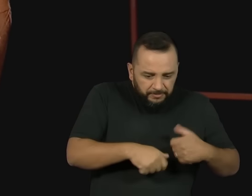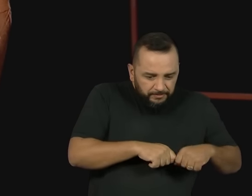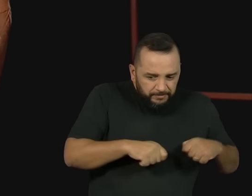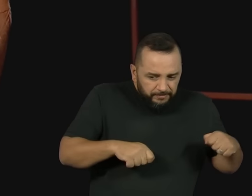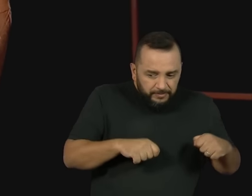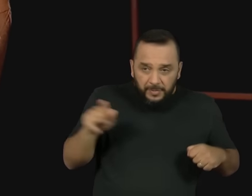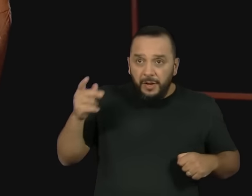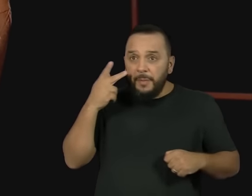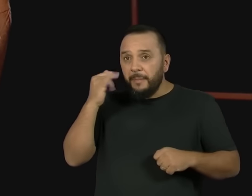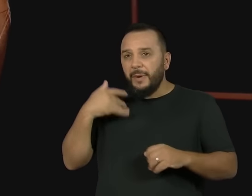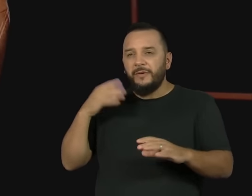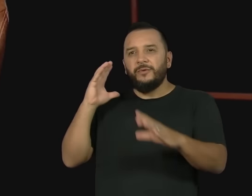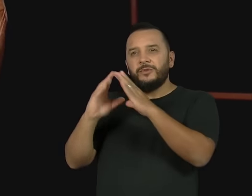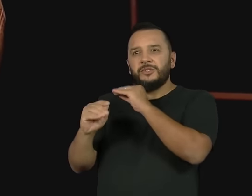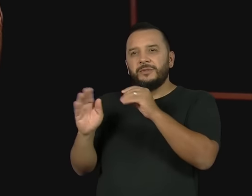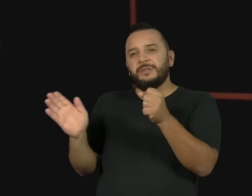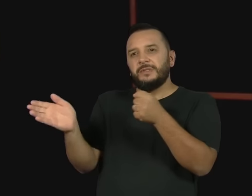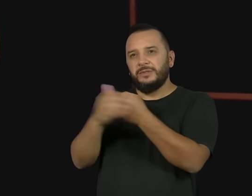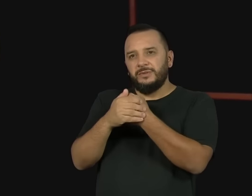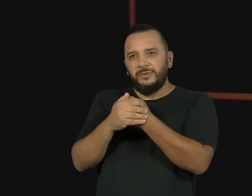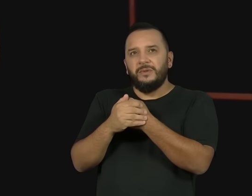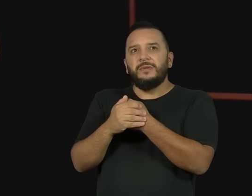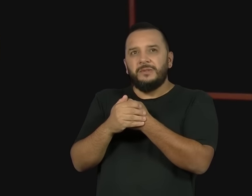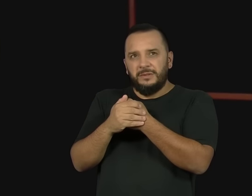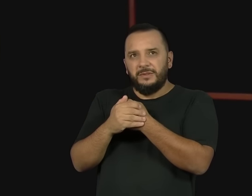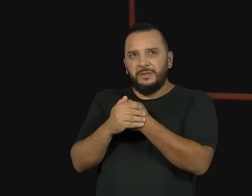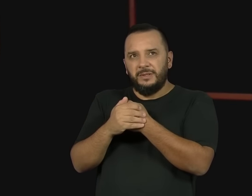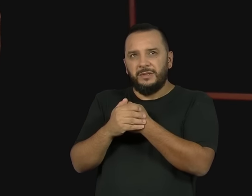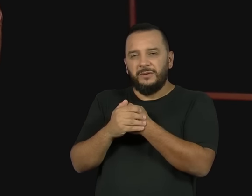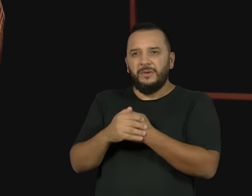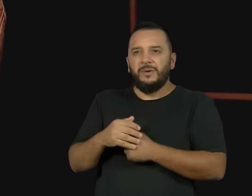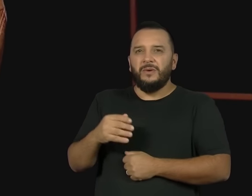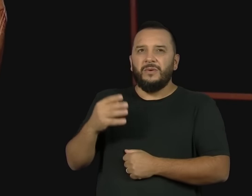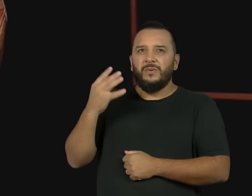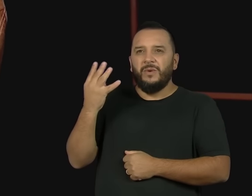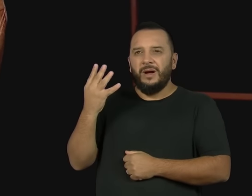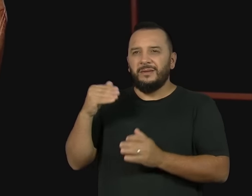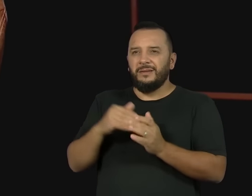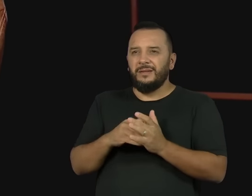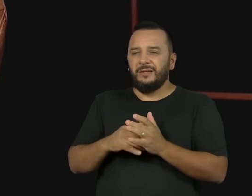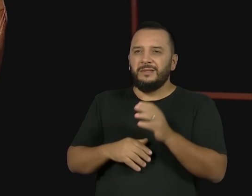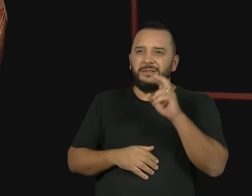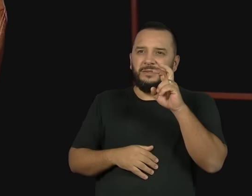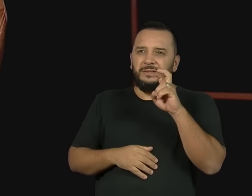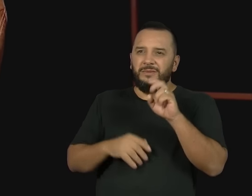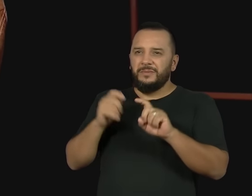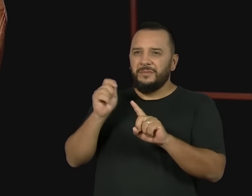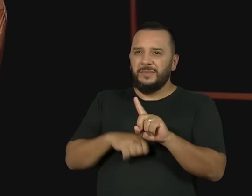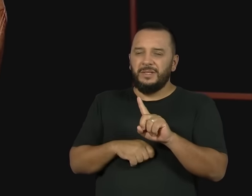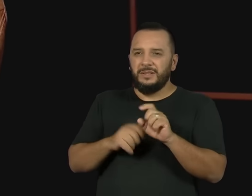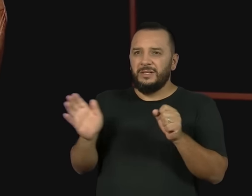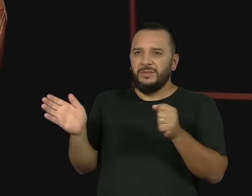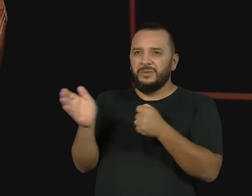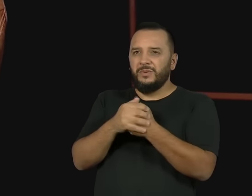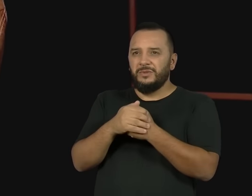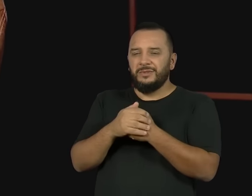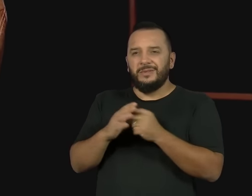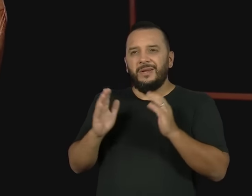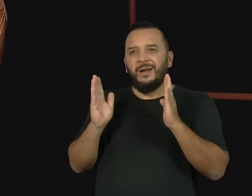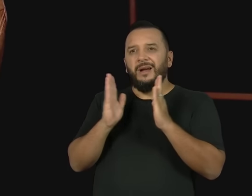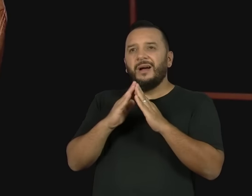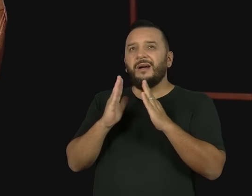se escondeu e ficou de 4 a 5 meses, eu não me lembro direito, escondido na casa de